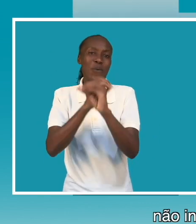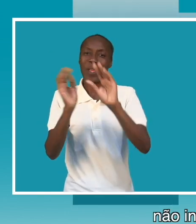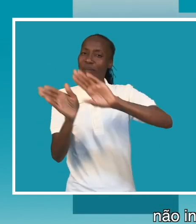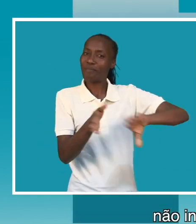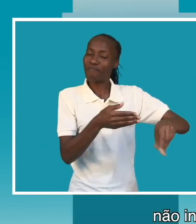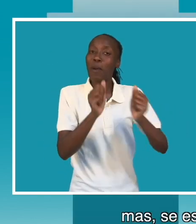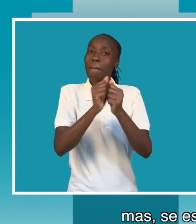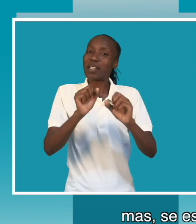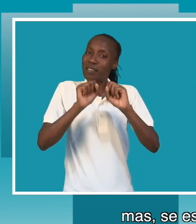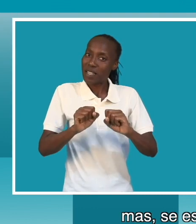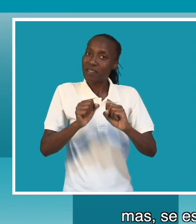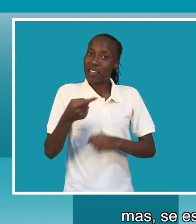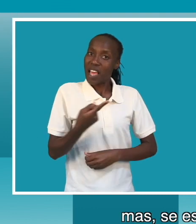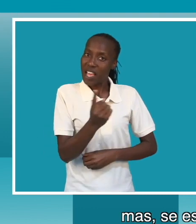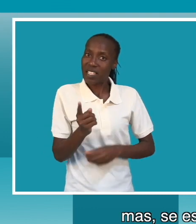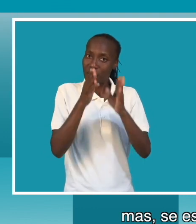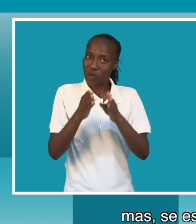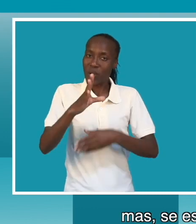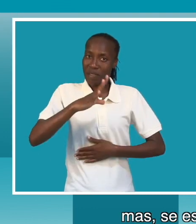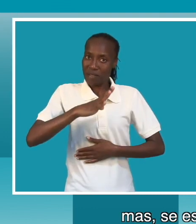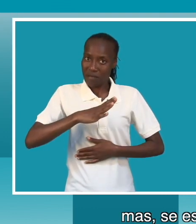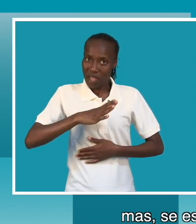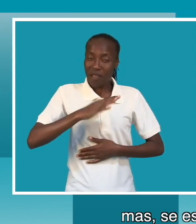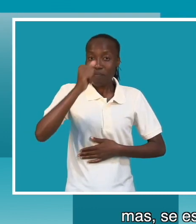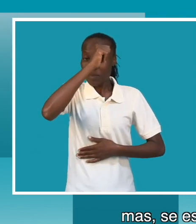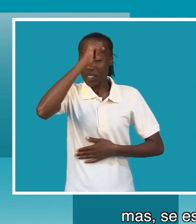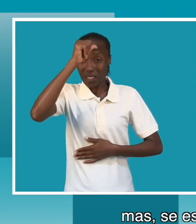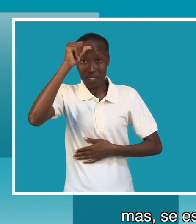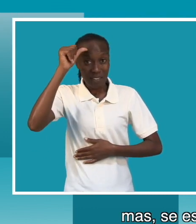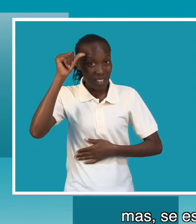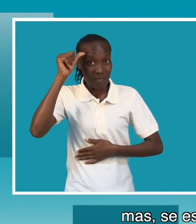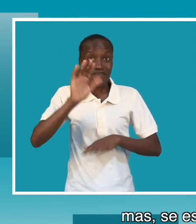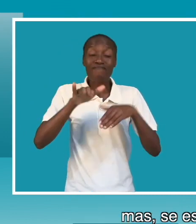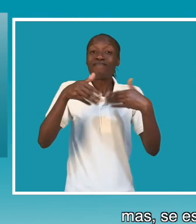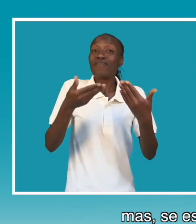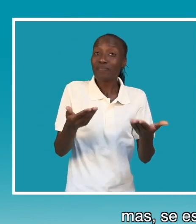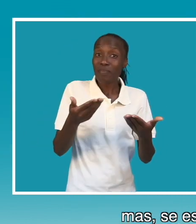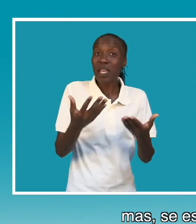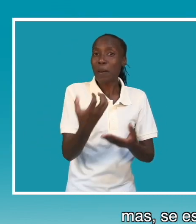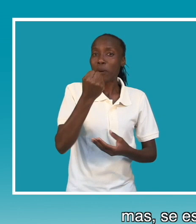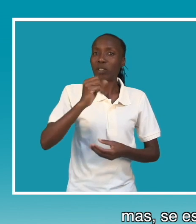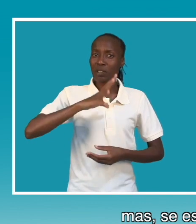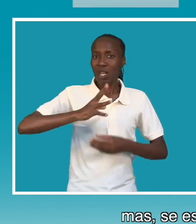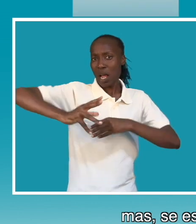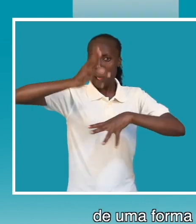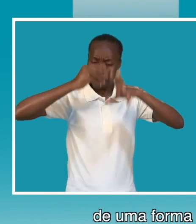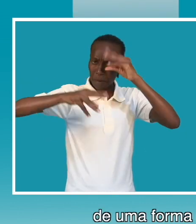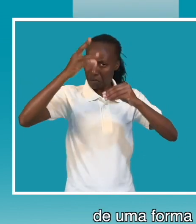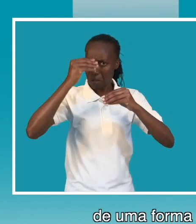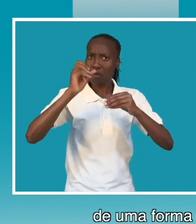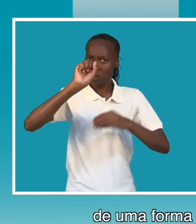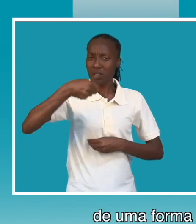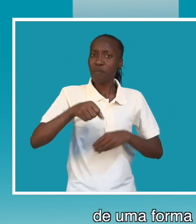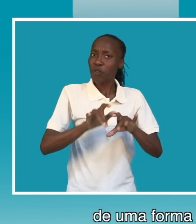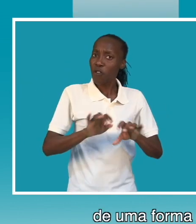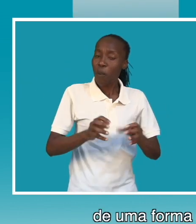seja, mas se essa pessoa tem essa limitação e que veja que ele pode aprender a informática de uma